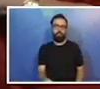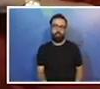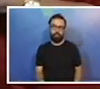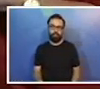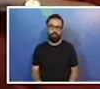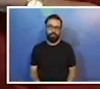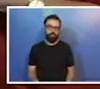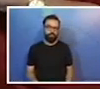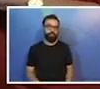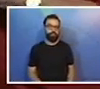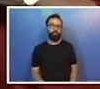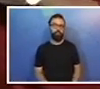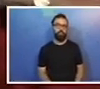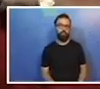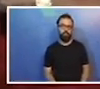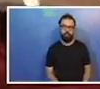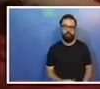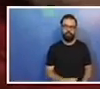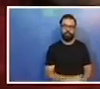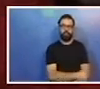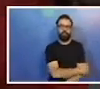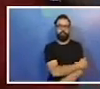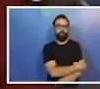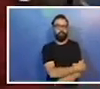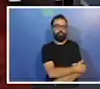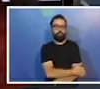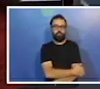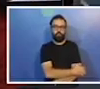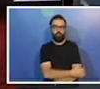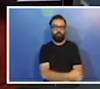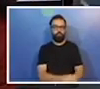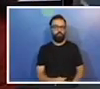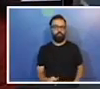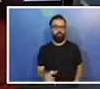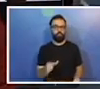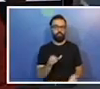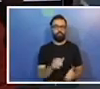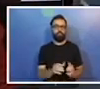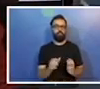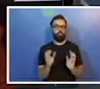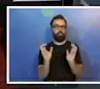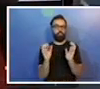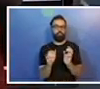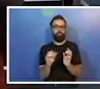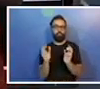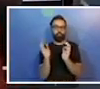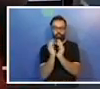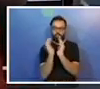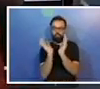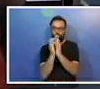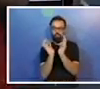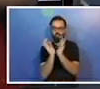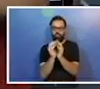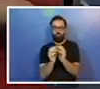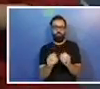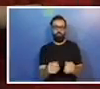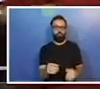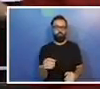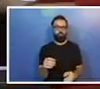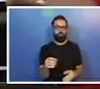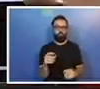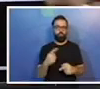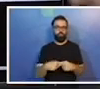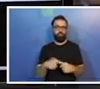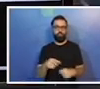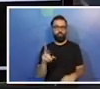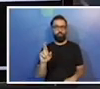e banhistas estão na mira desses peixes. Em Recife, Recife é uma cidade lá do Nordeste,